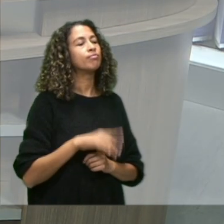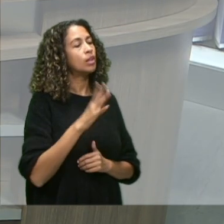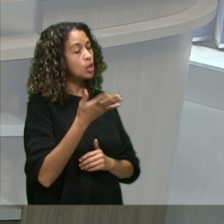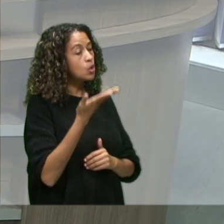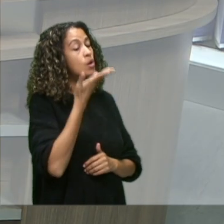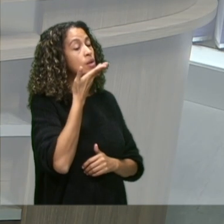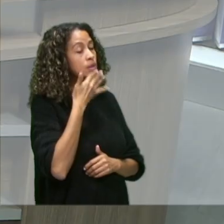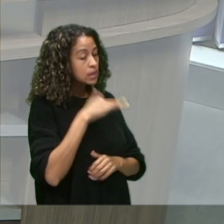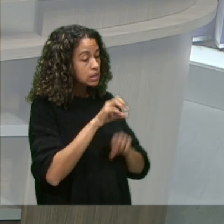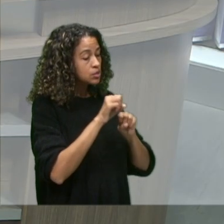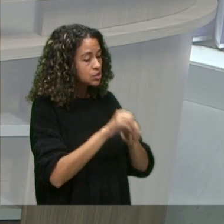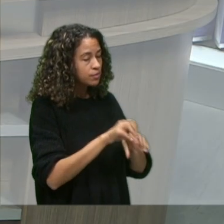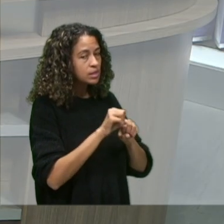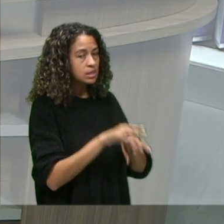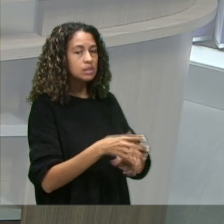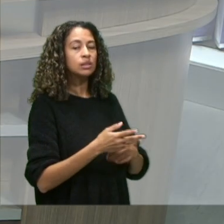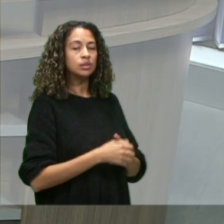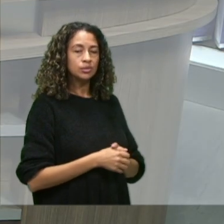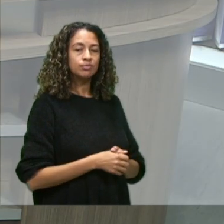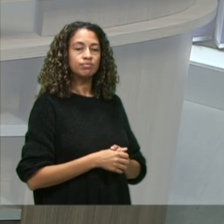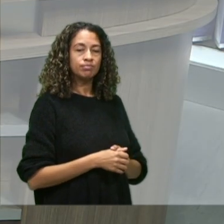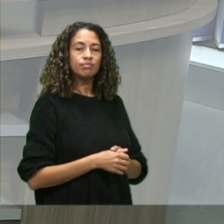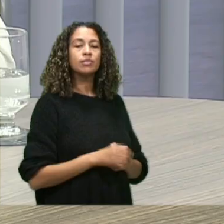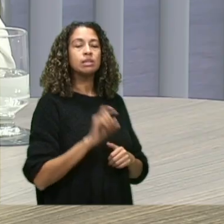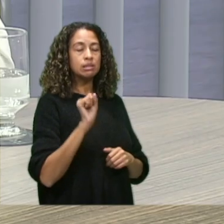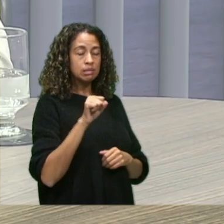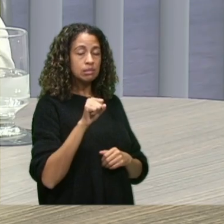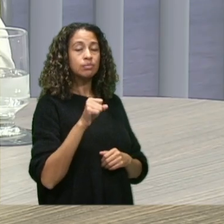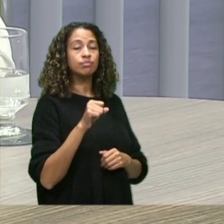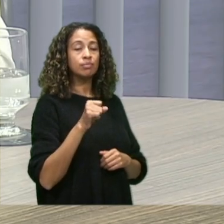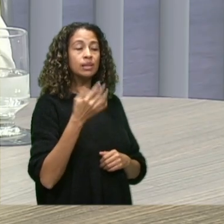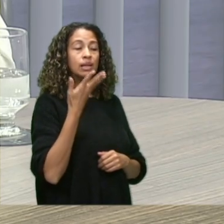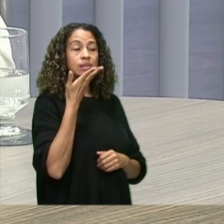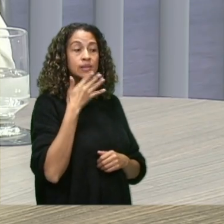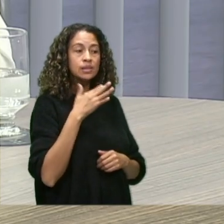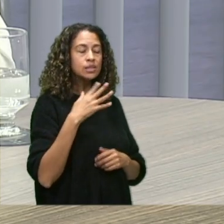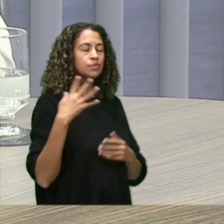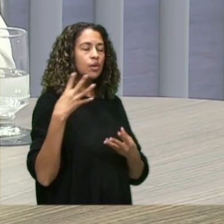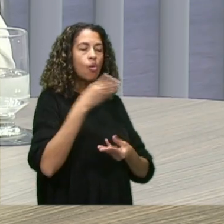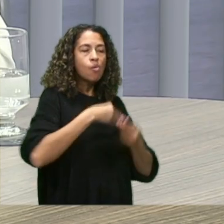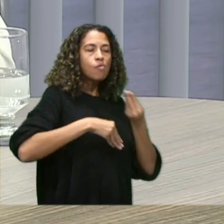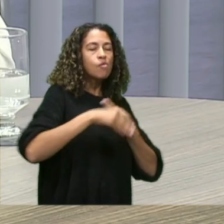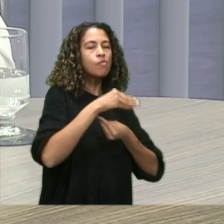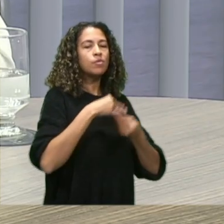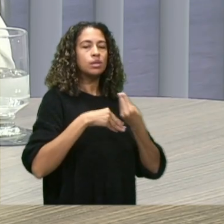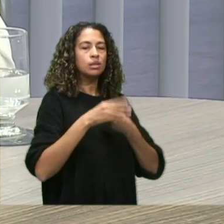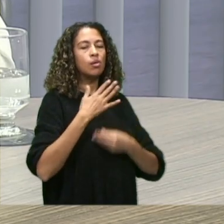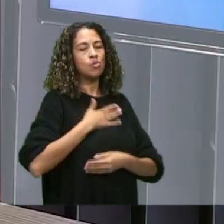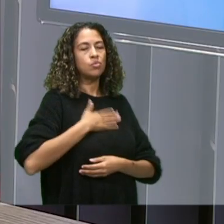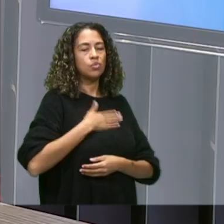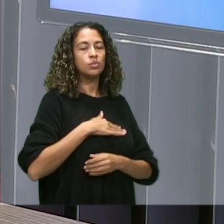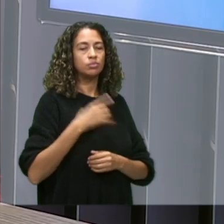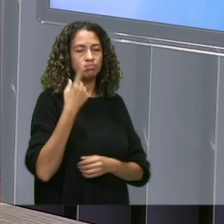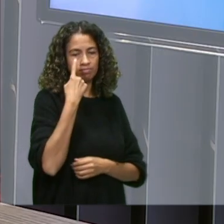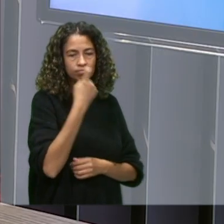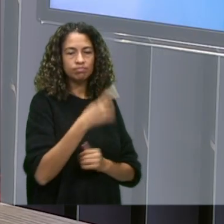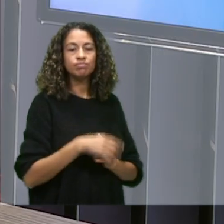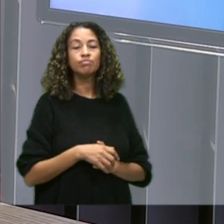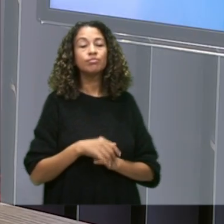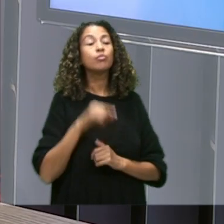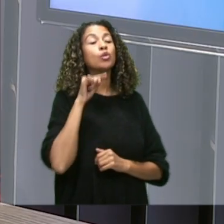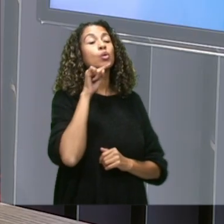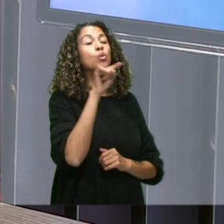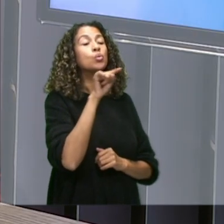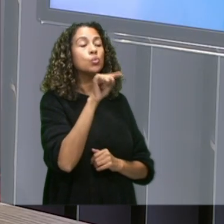pequenininho, é super importante. As crianças ficam super envolvidas, né, no processo. É bem interessante. E você está com alguma